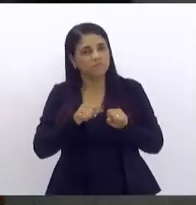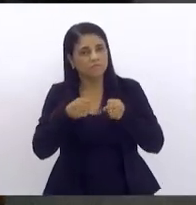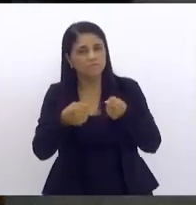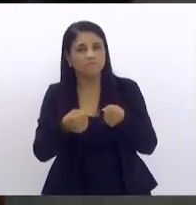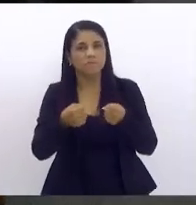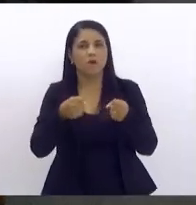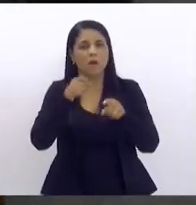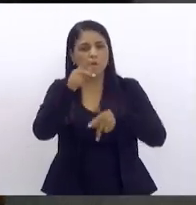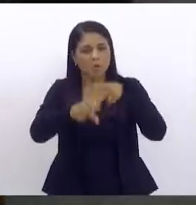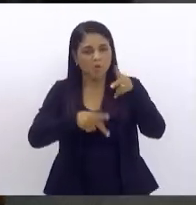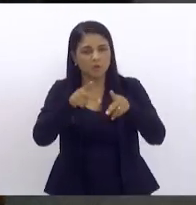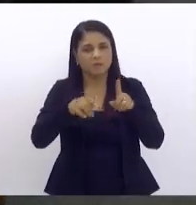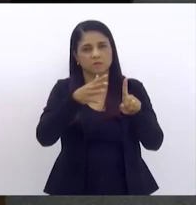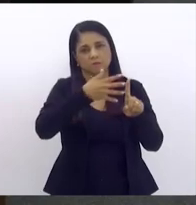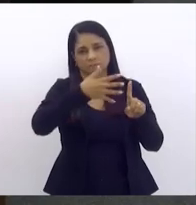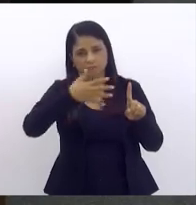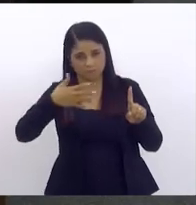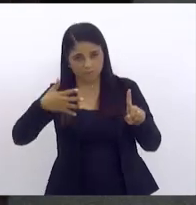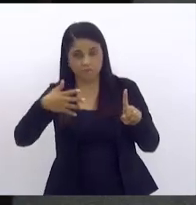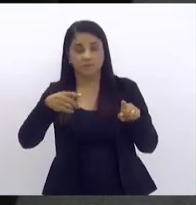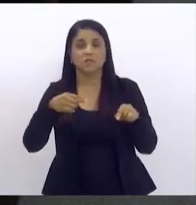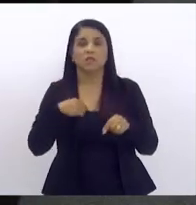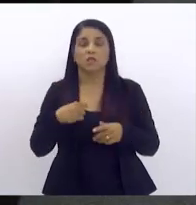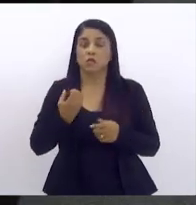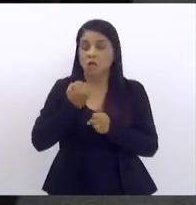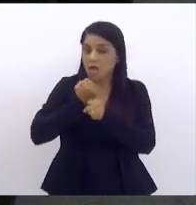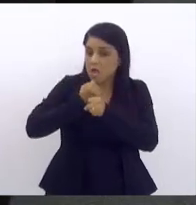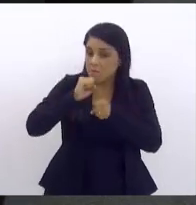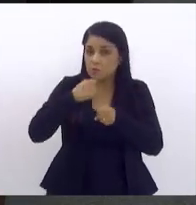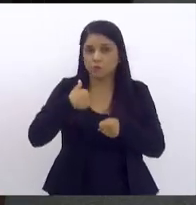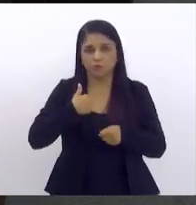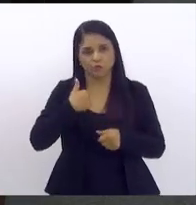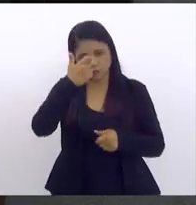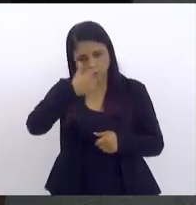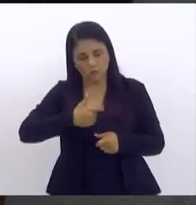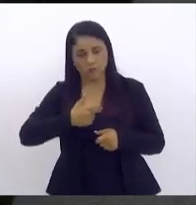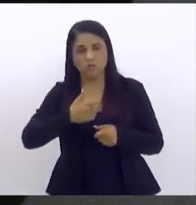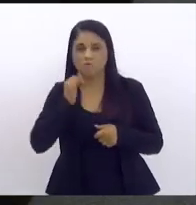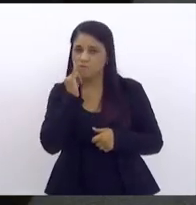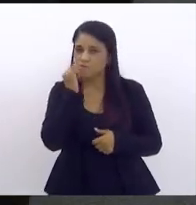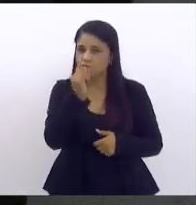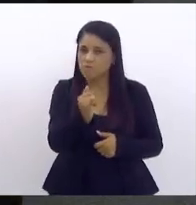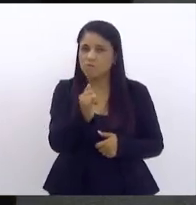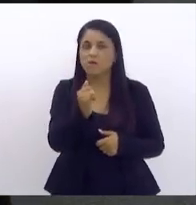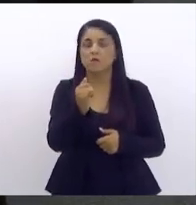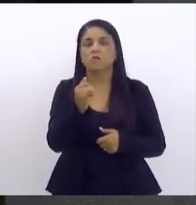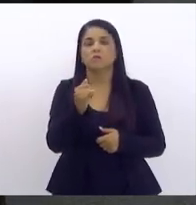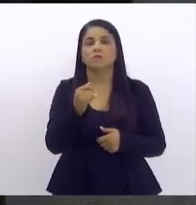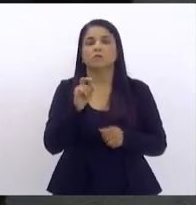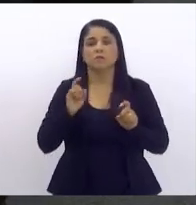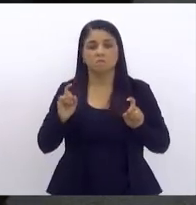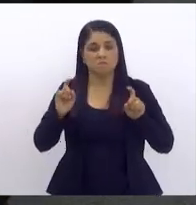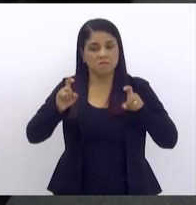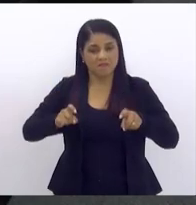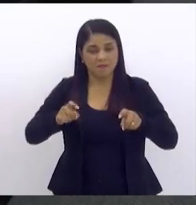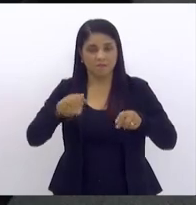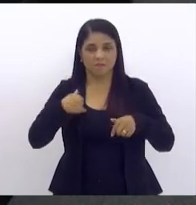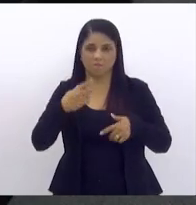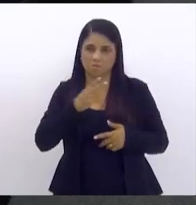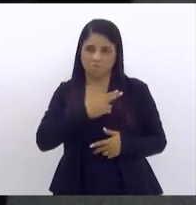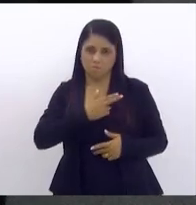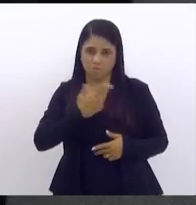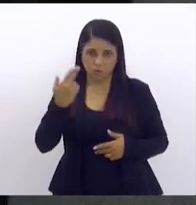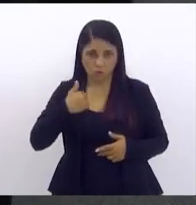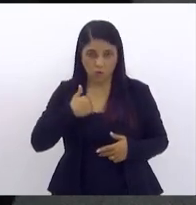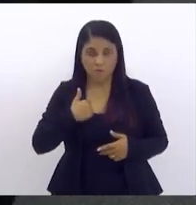Niterói. Queria deixar aqui o total repúdio da nossa mandata ao que aconteceu com ela e dizer para todas e todos que